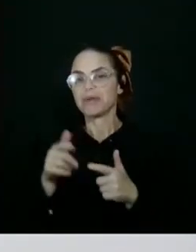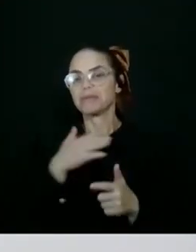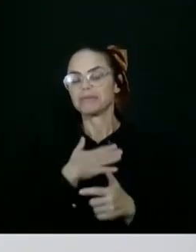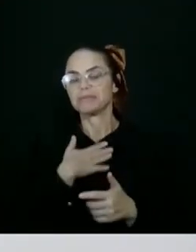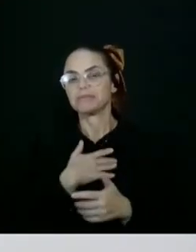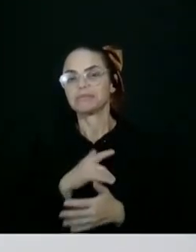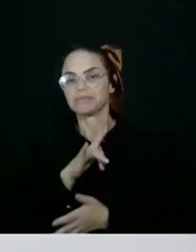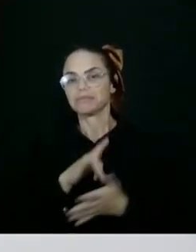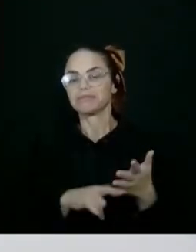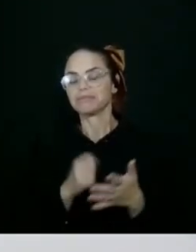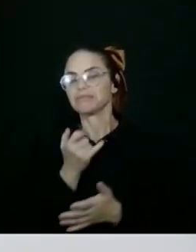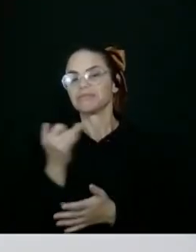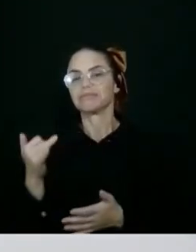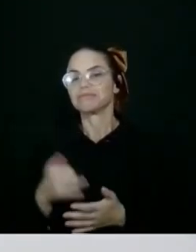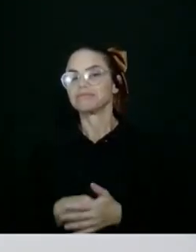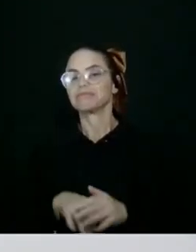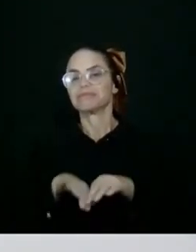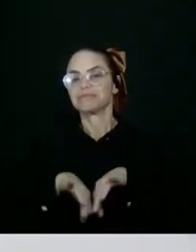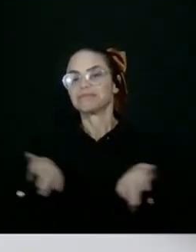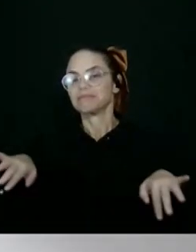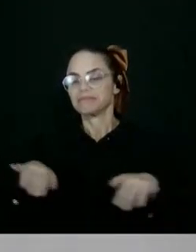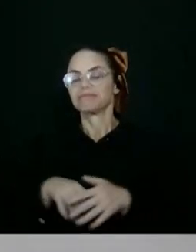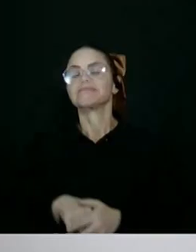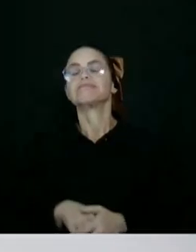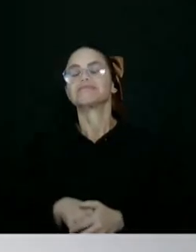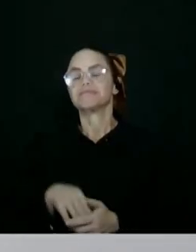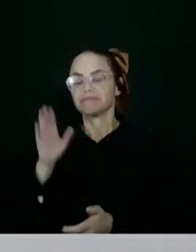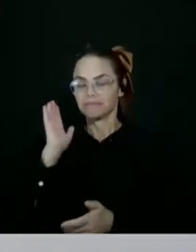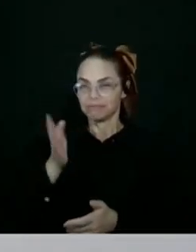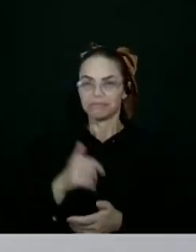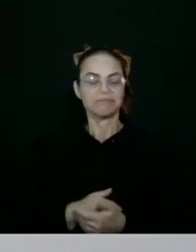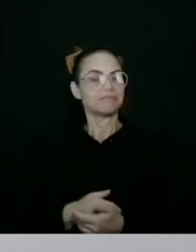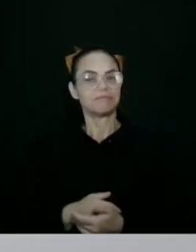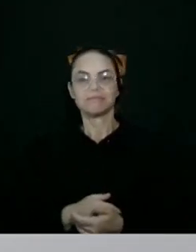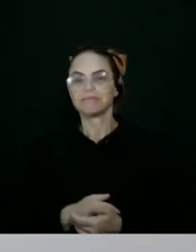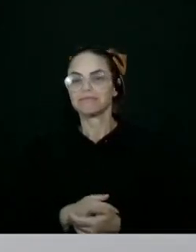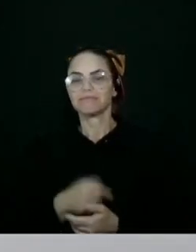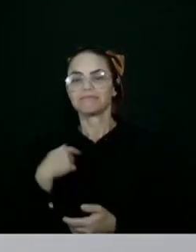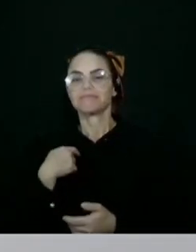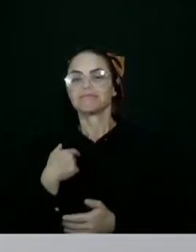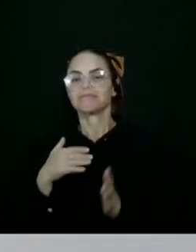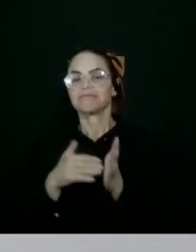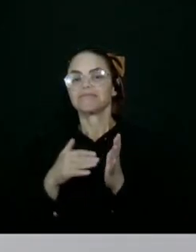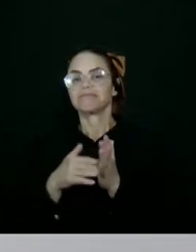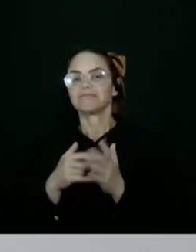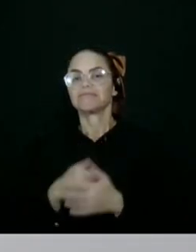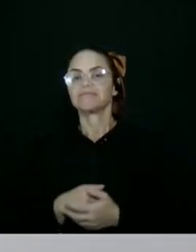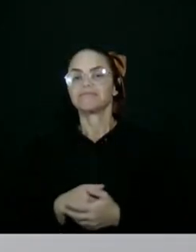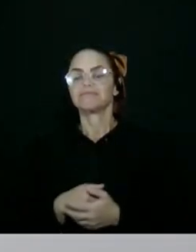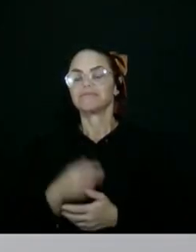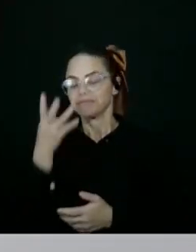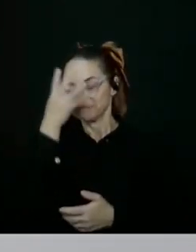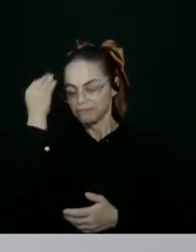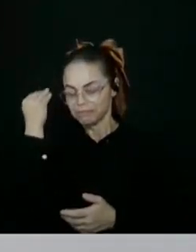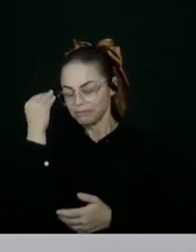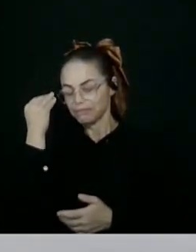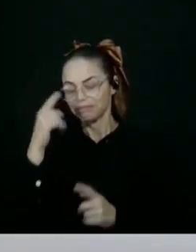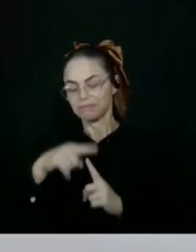precisam ser separados desde já para não deixar para a última hora e acabar esquecendo algum tipo de